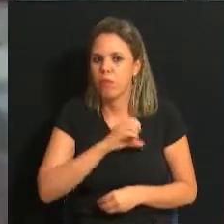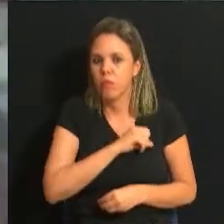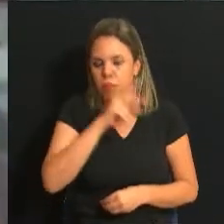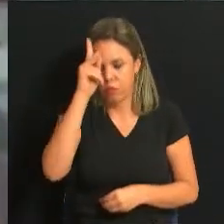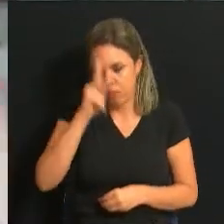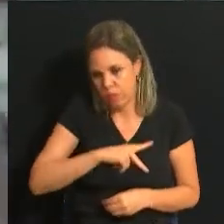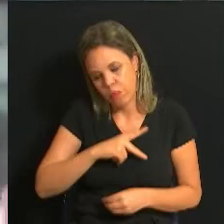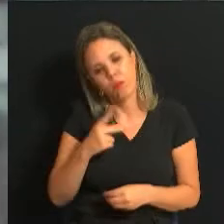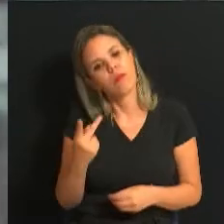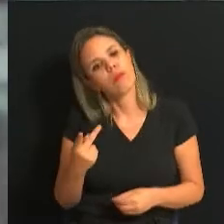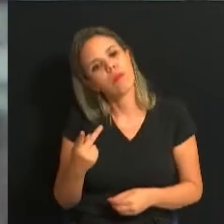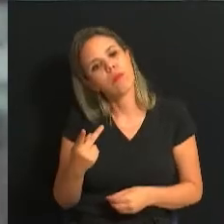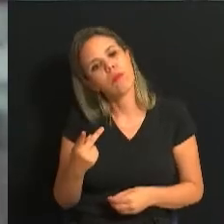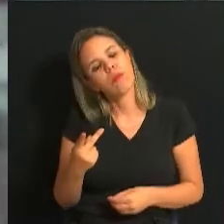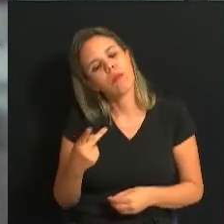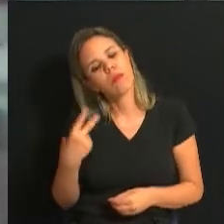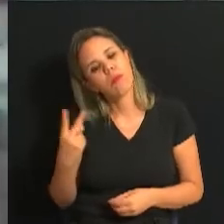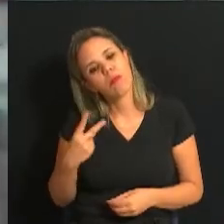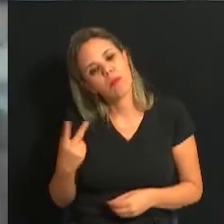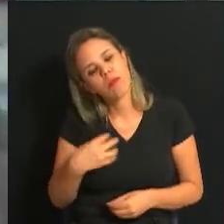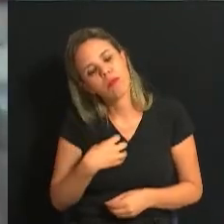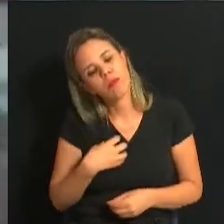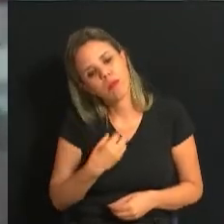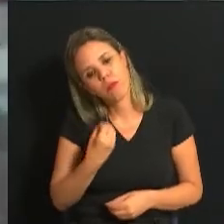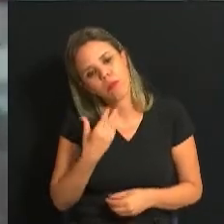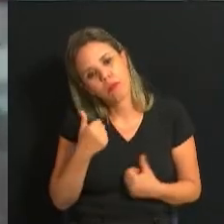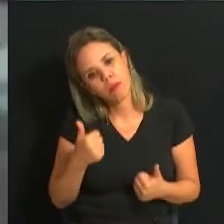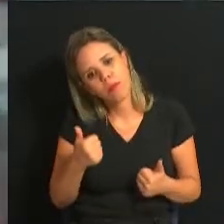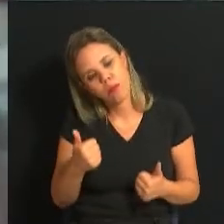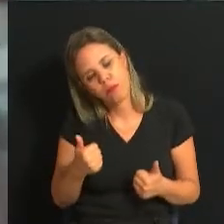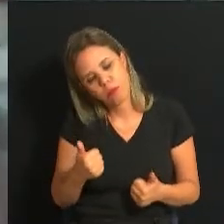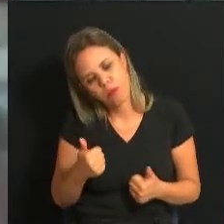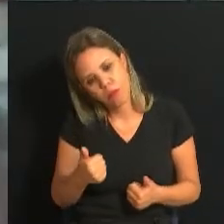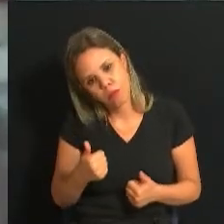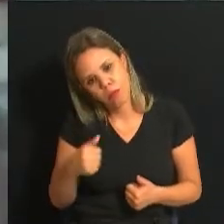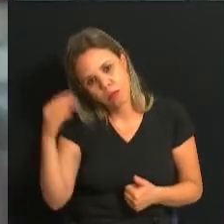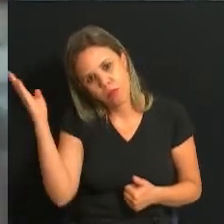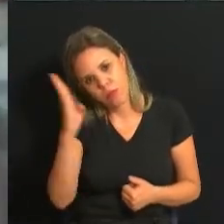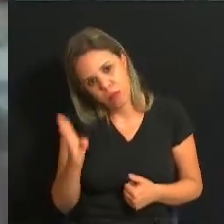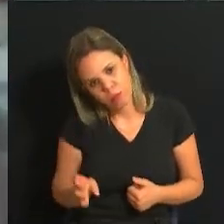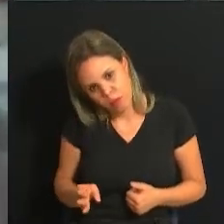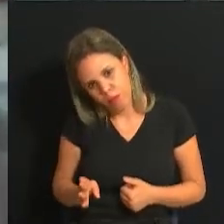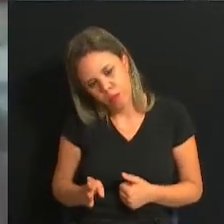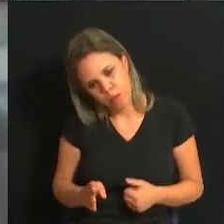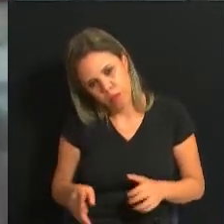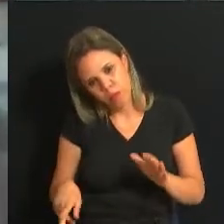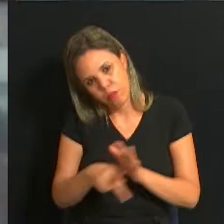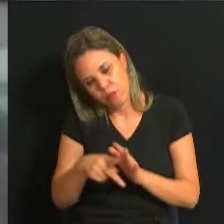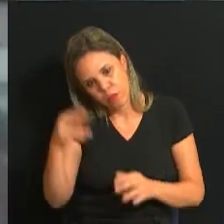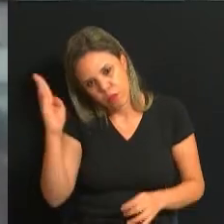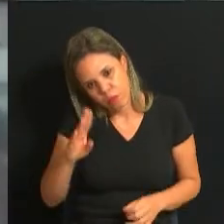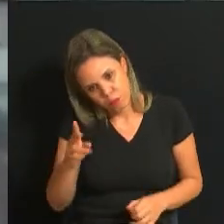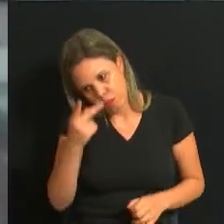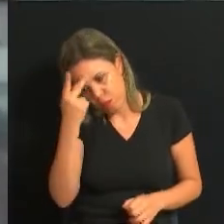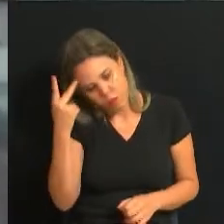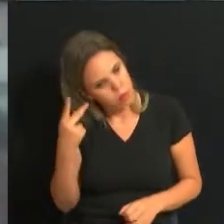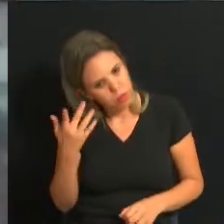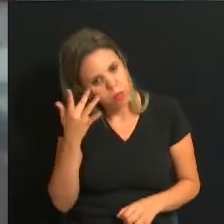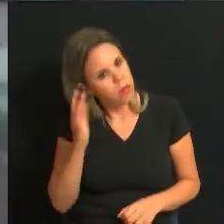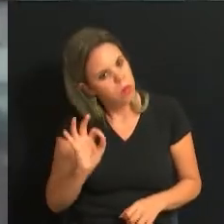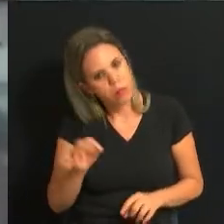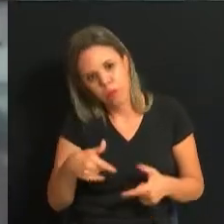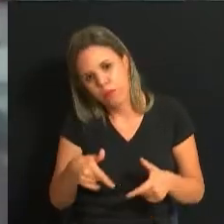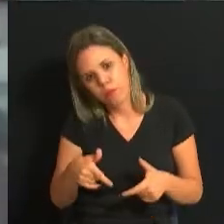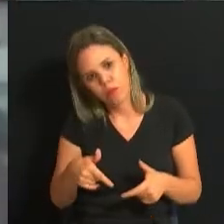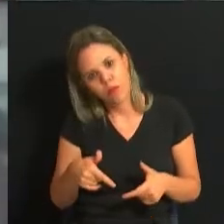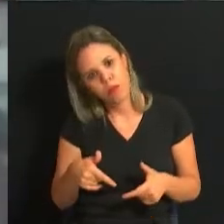de mais-valia, de se sentir bem. E o brasileiro, especificamente o brasileiro, ele não sabe trabalhar muito bem